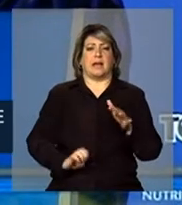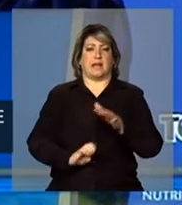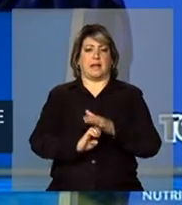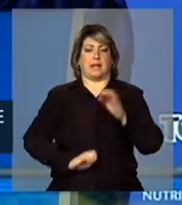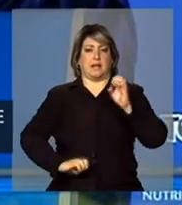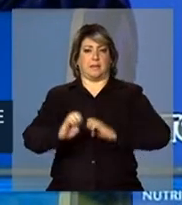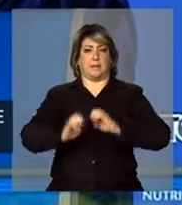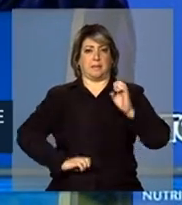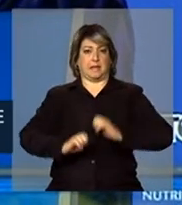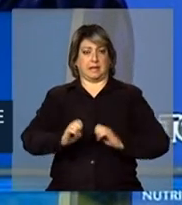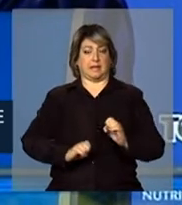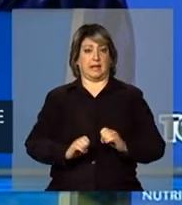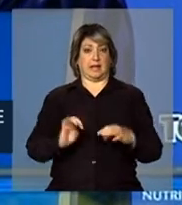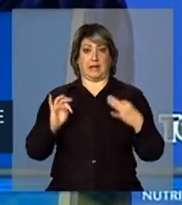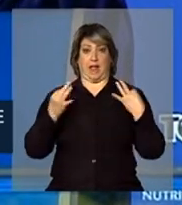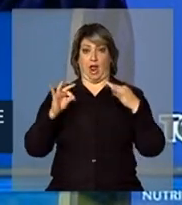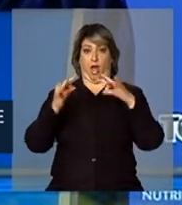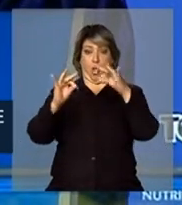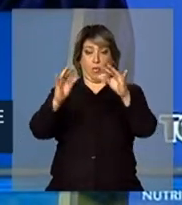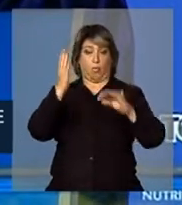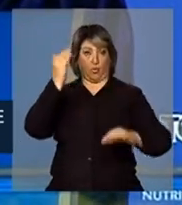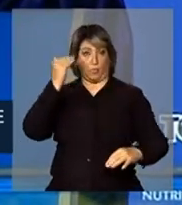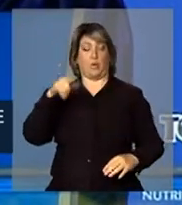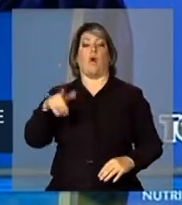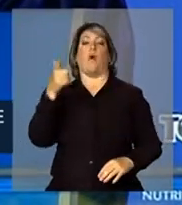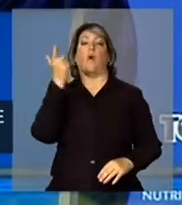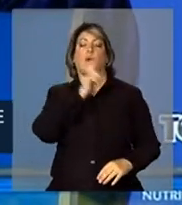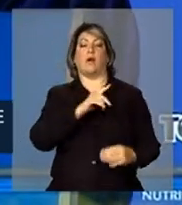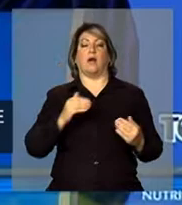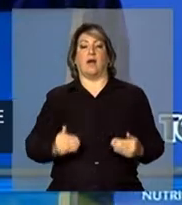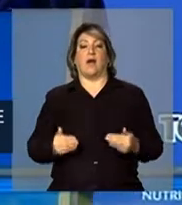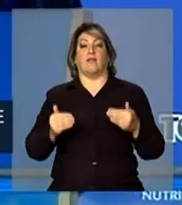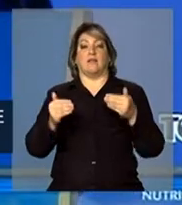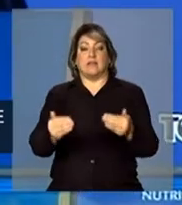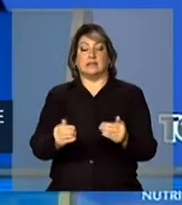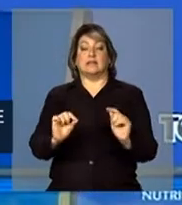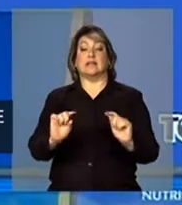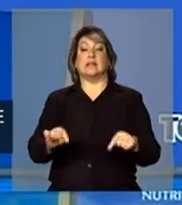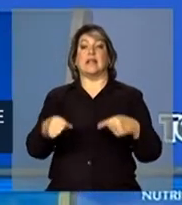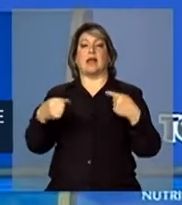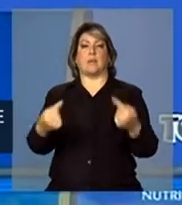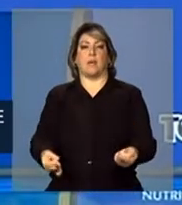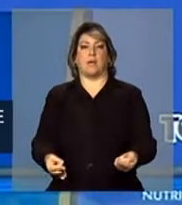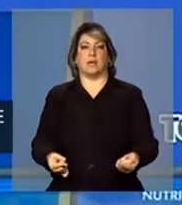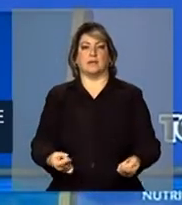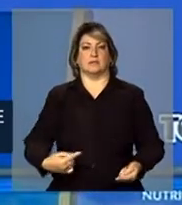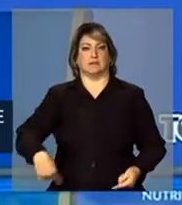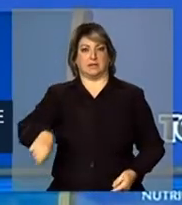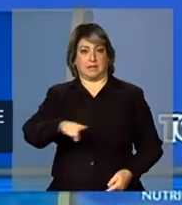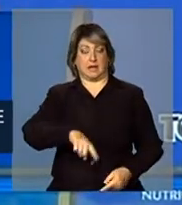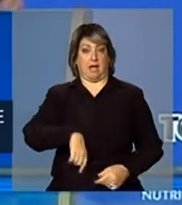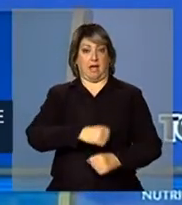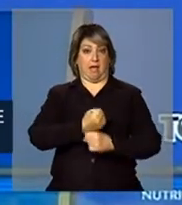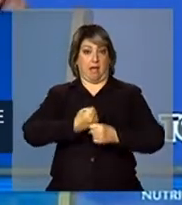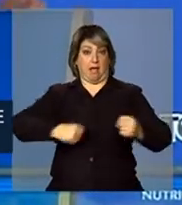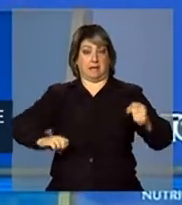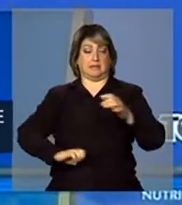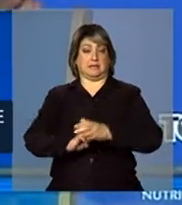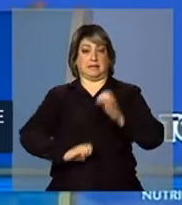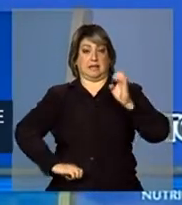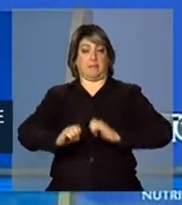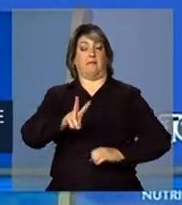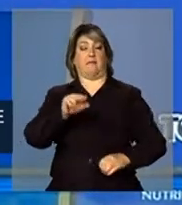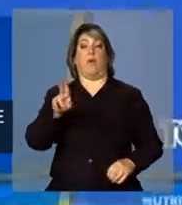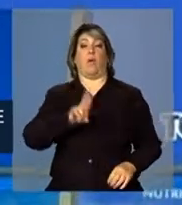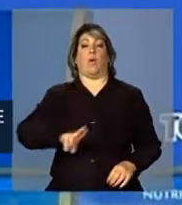altamente tecnológicas conseguem avanços que depois as grandes empresas vão utilizar